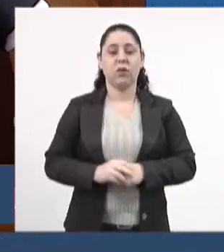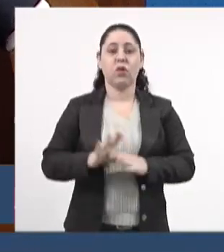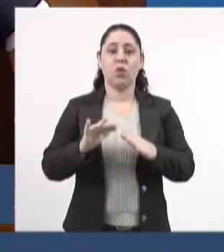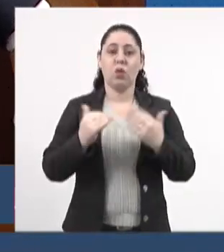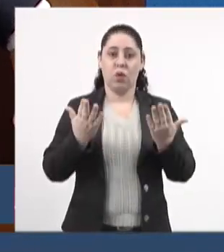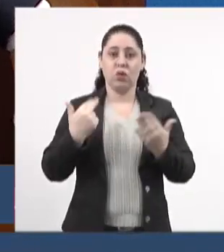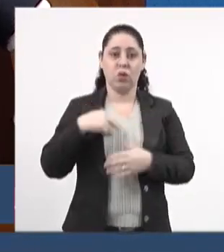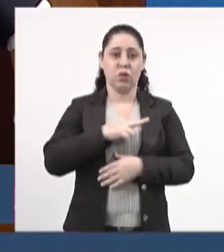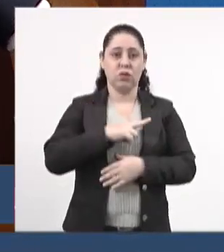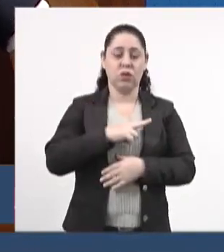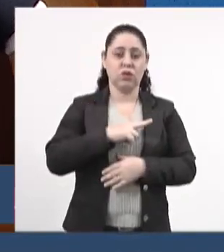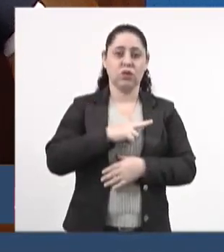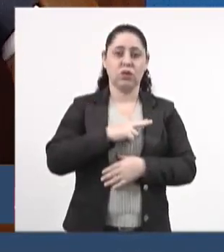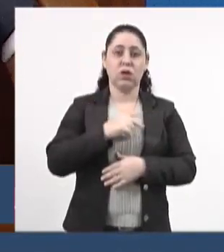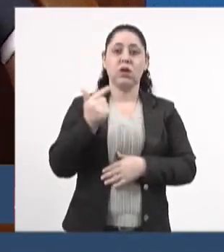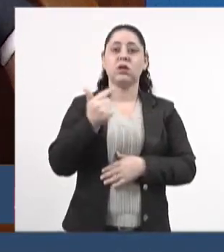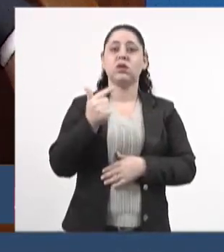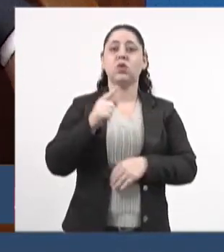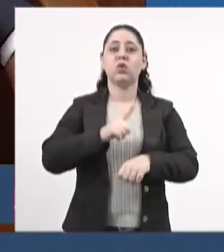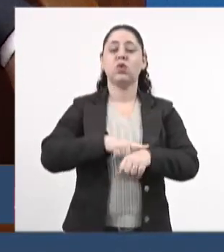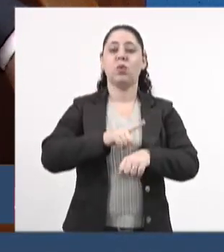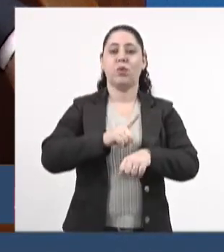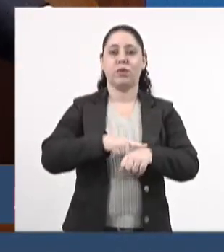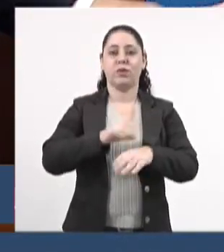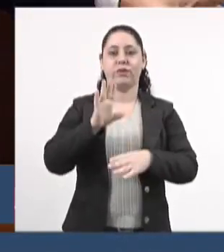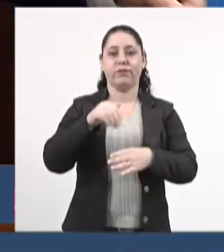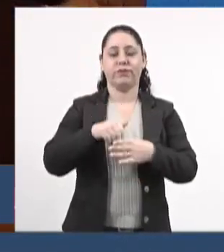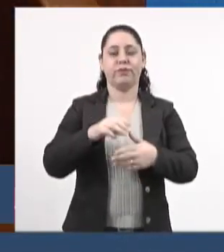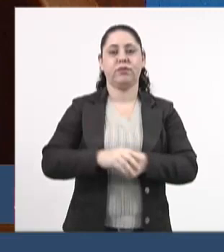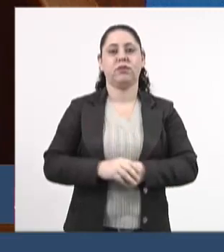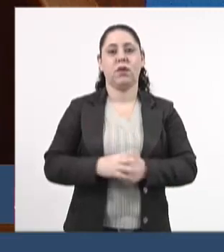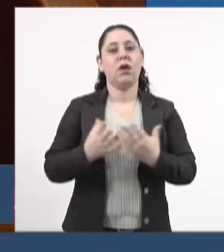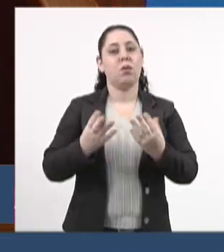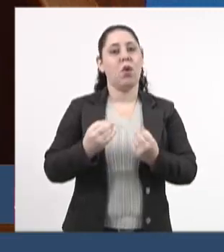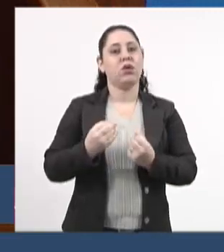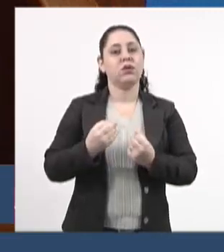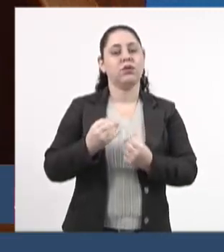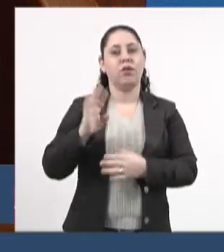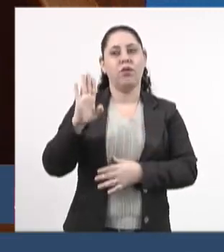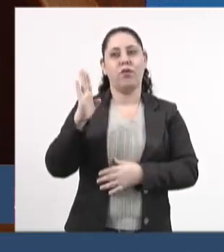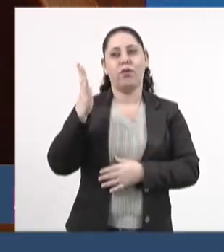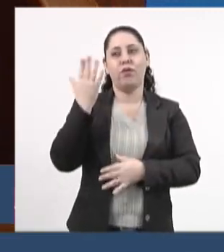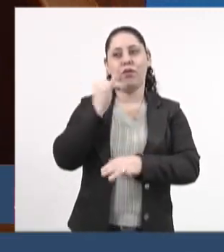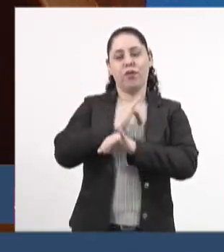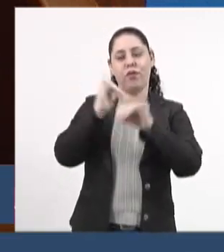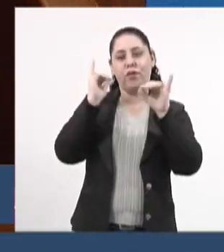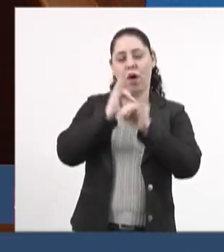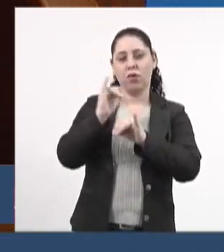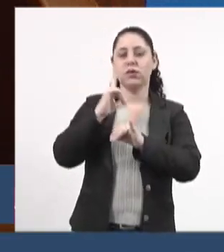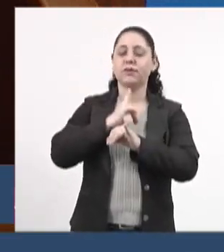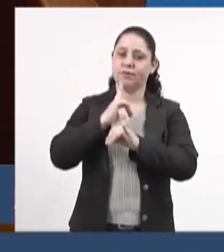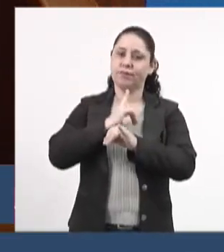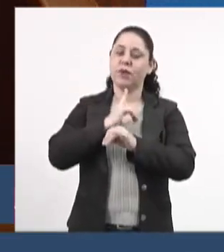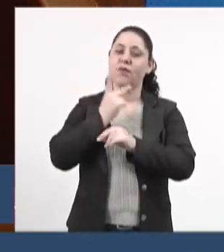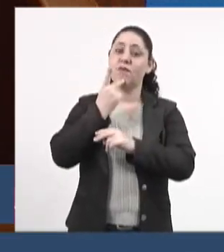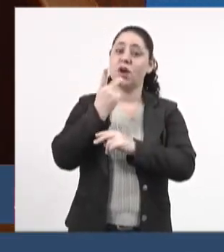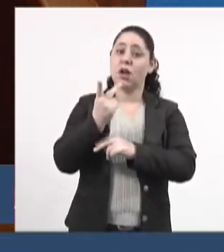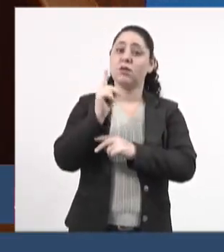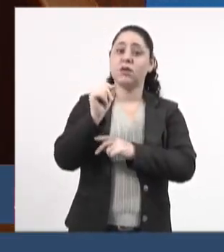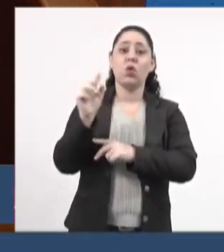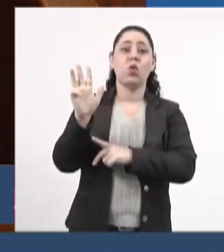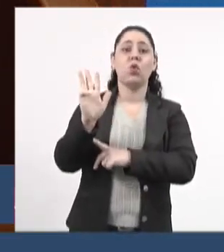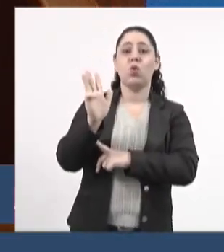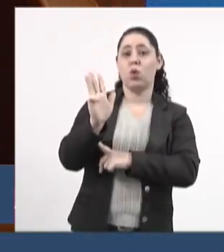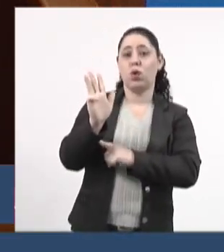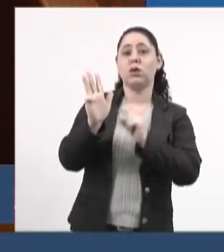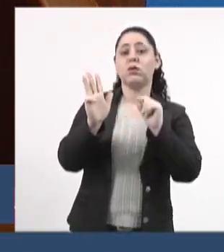nós estávamos no segundo turno, muita fake news rodou por aí, falando que o